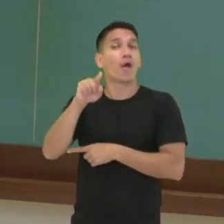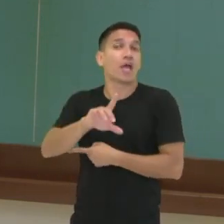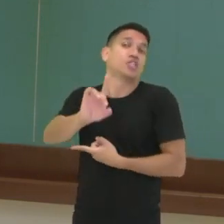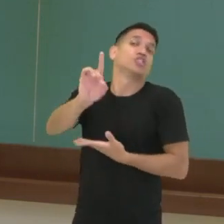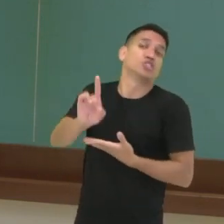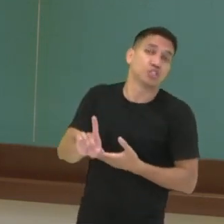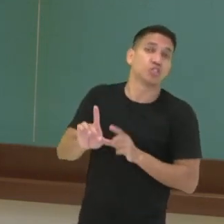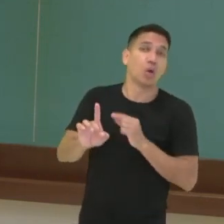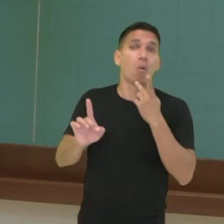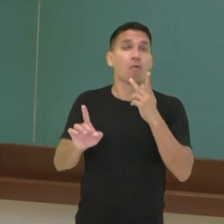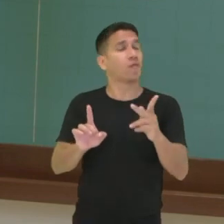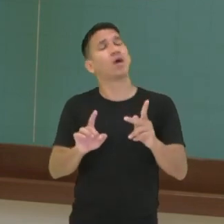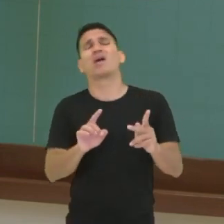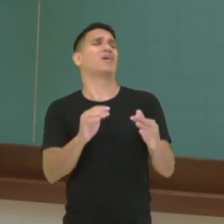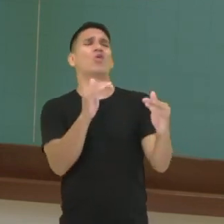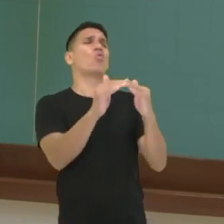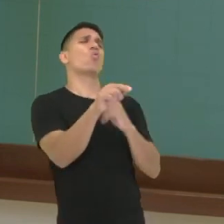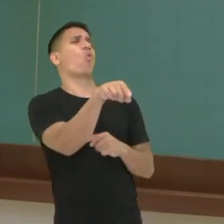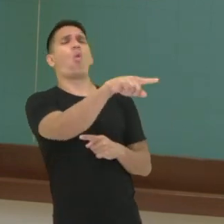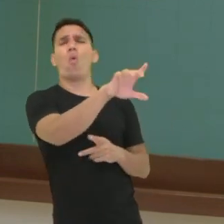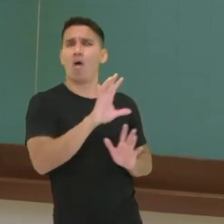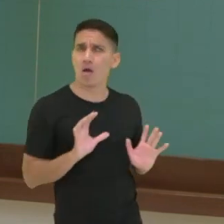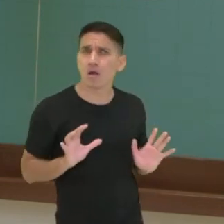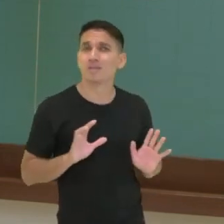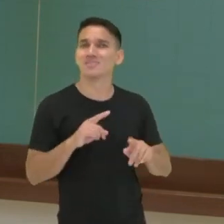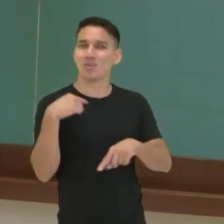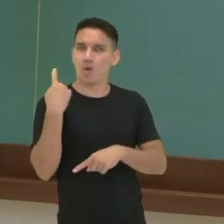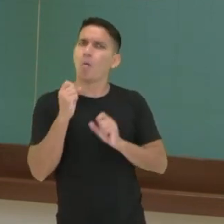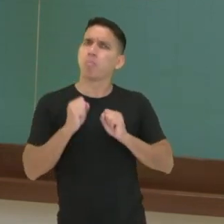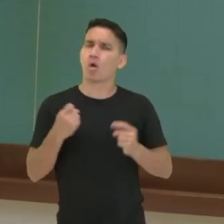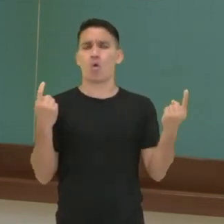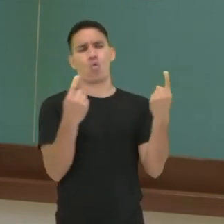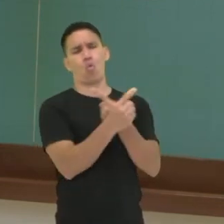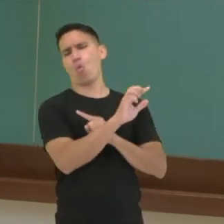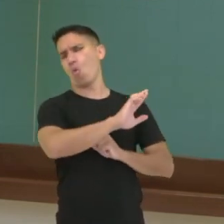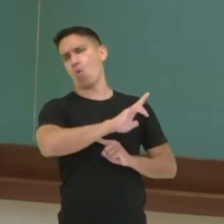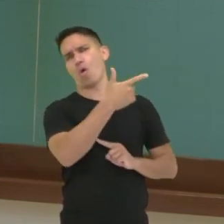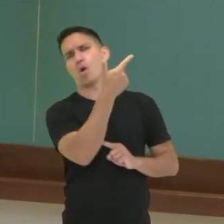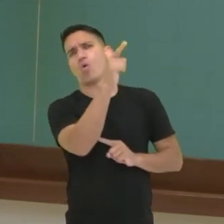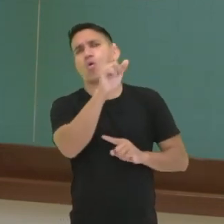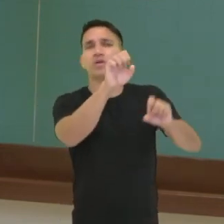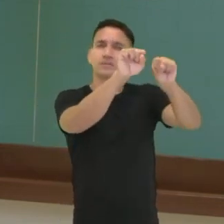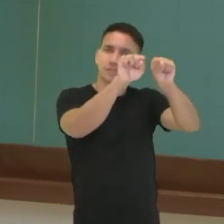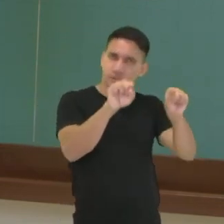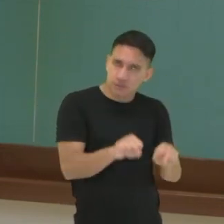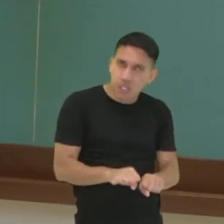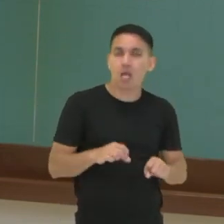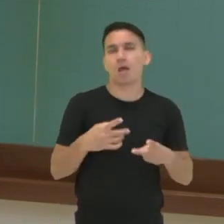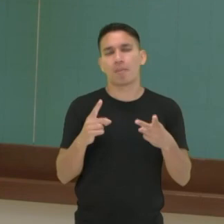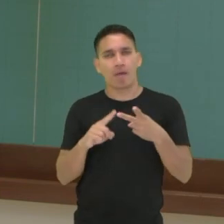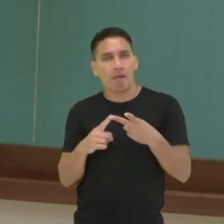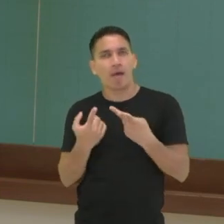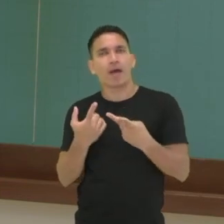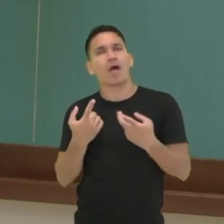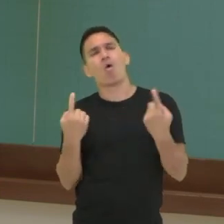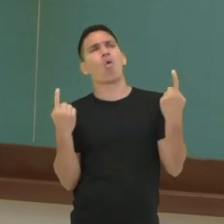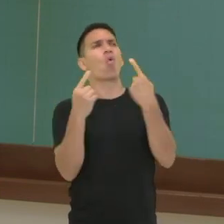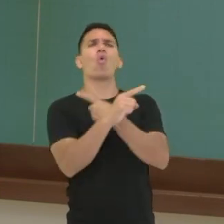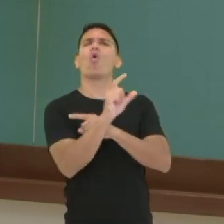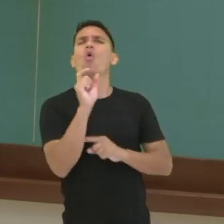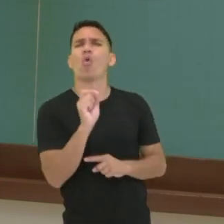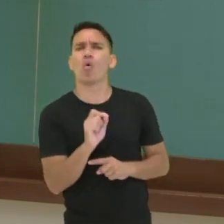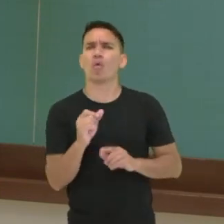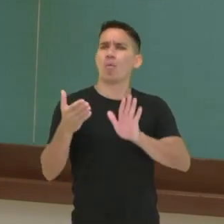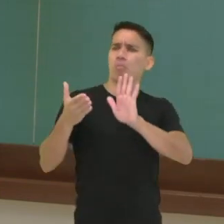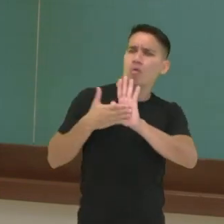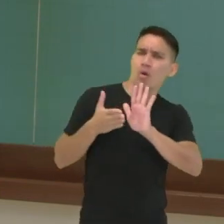direito de discordar, de nos opor a um sistema, de nos opor a uma ideia, a um